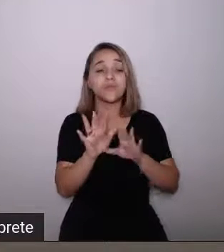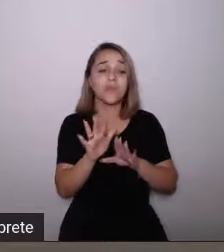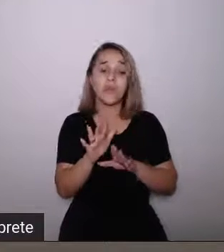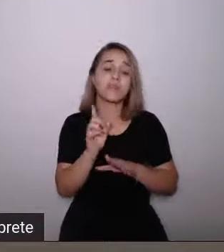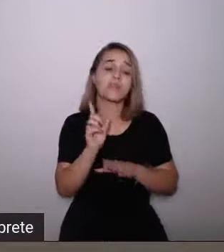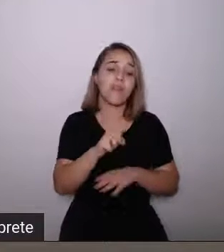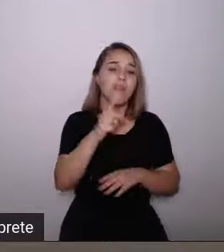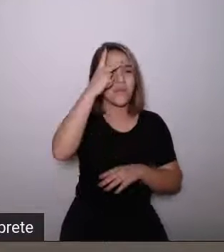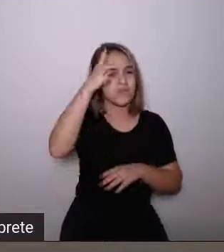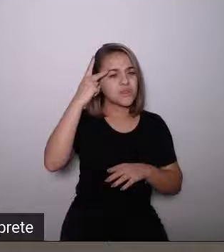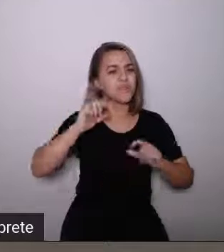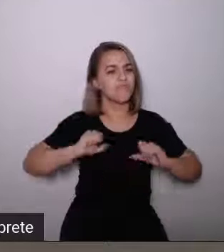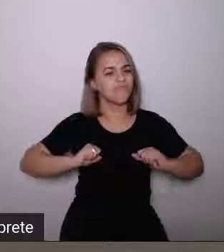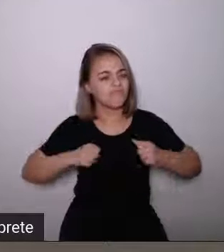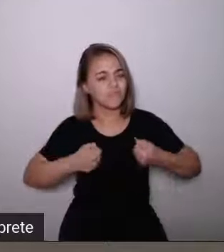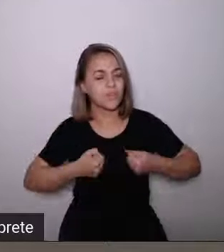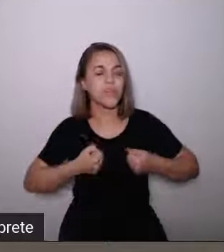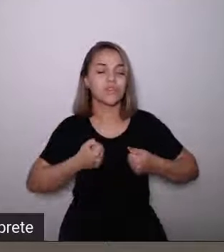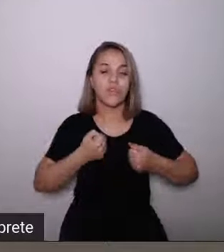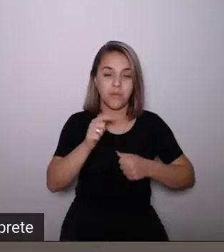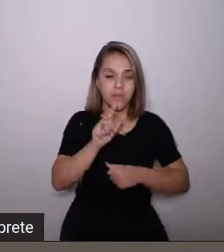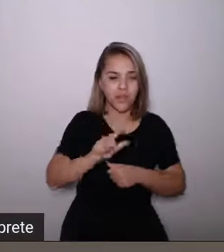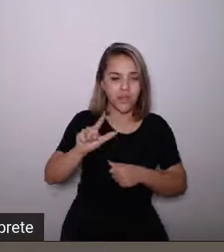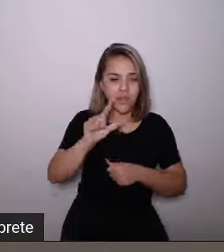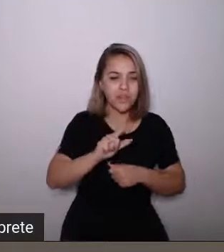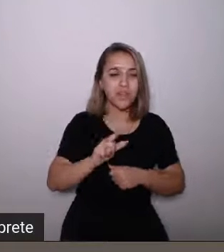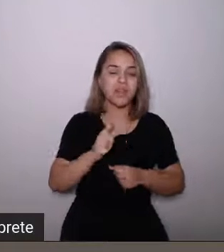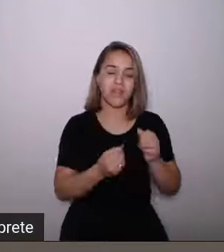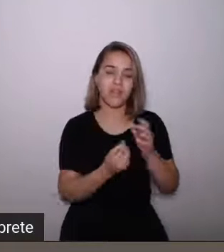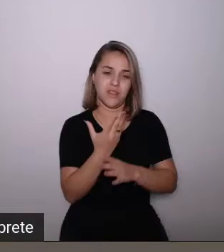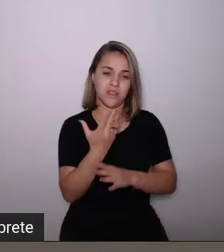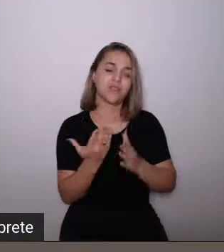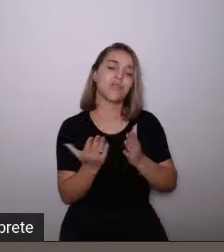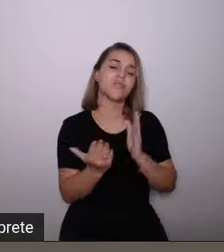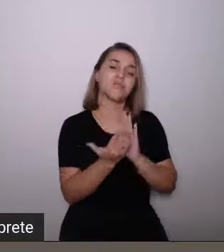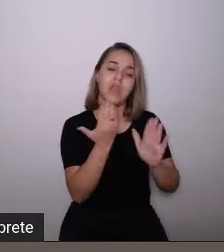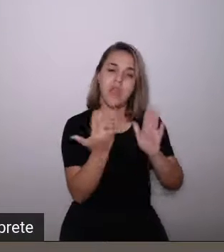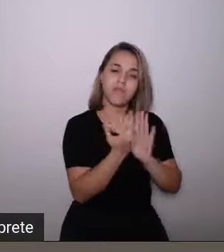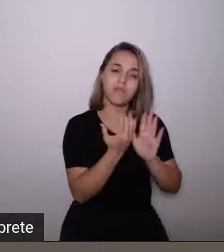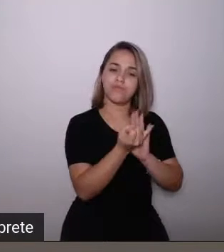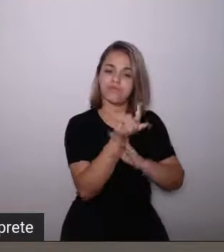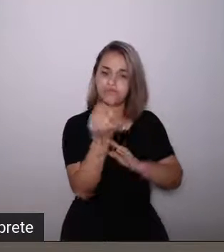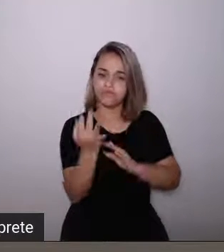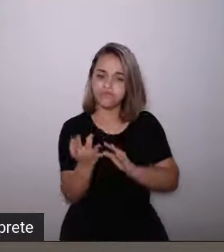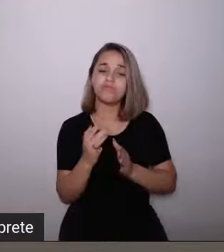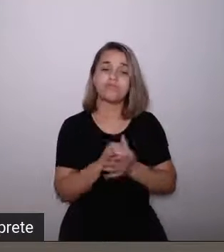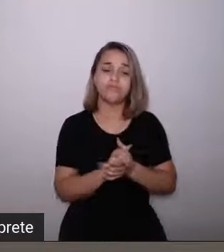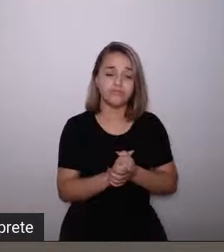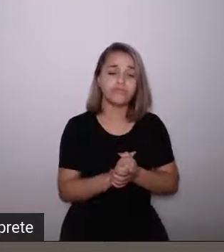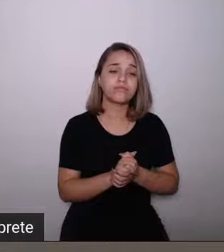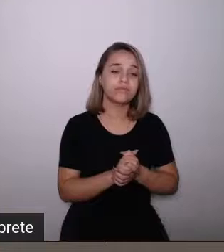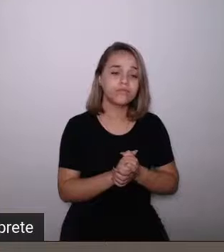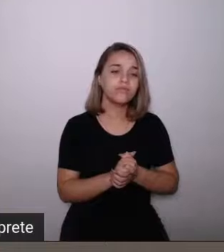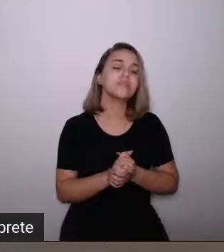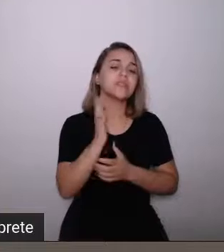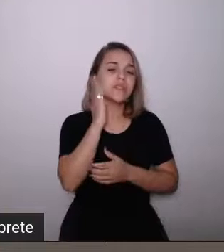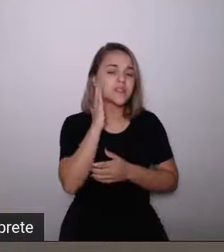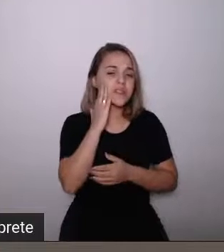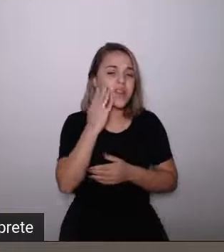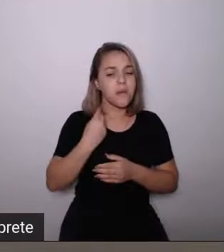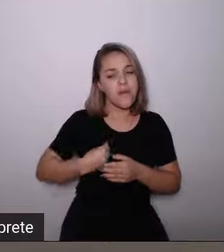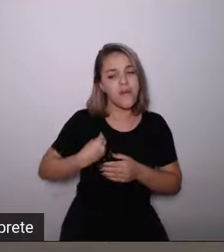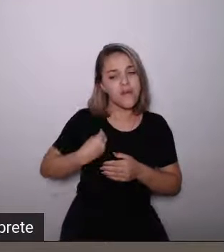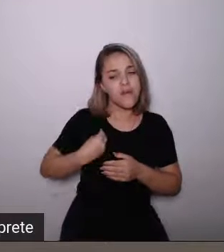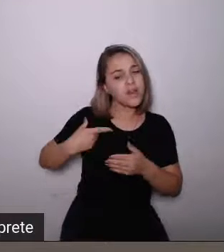muito à literatura, lançou mais de um livro, né? E a gente sabe que ao longo da vida ele se dedicou